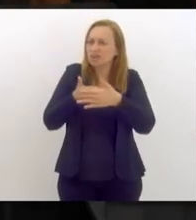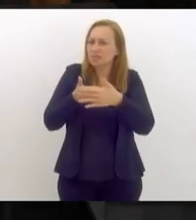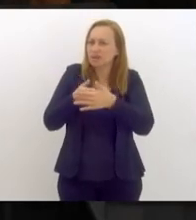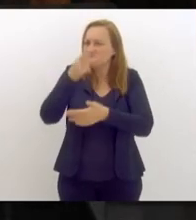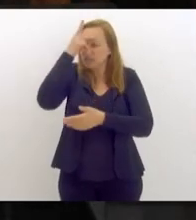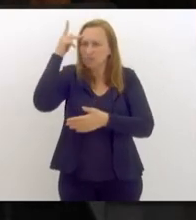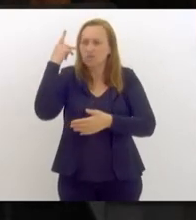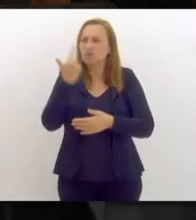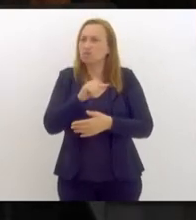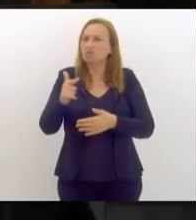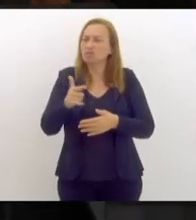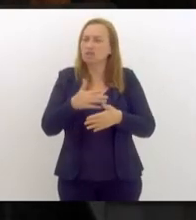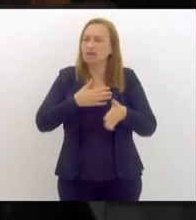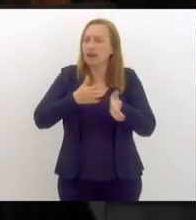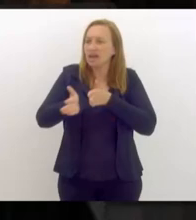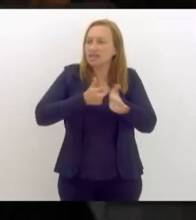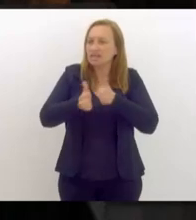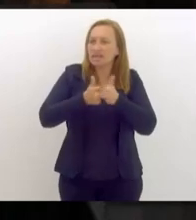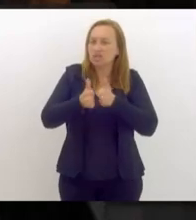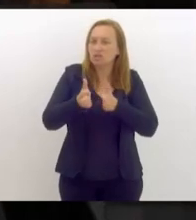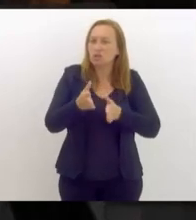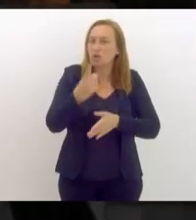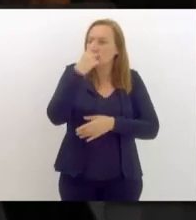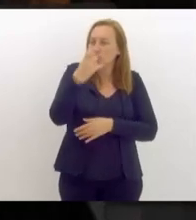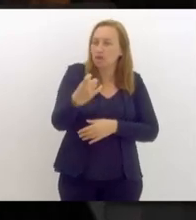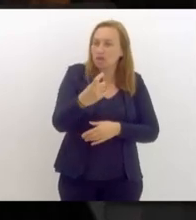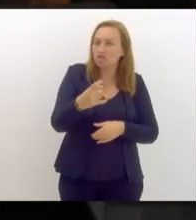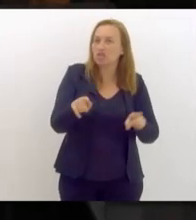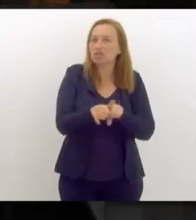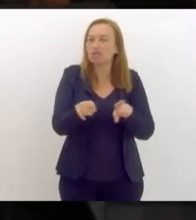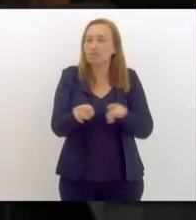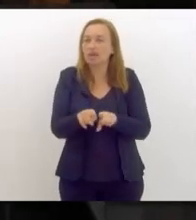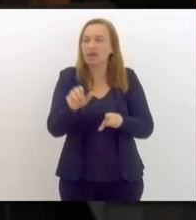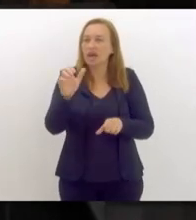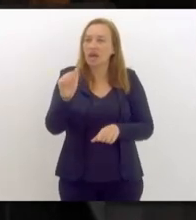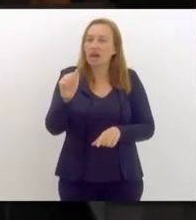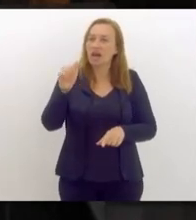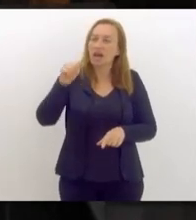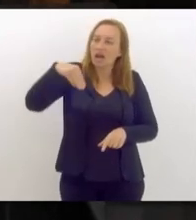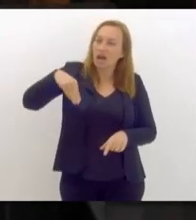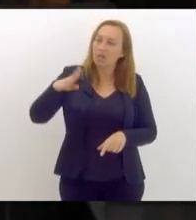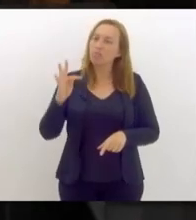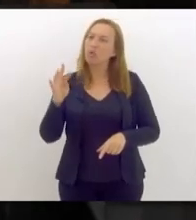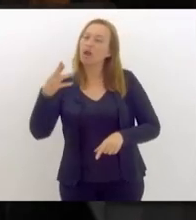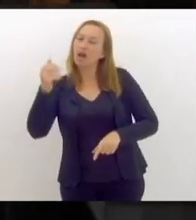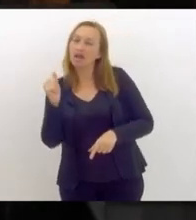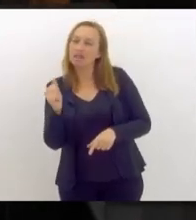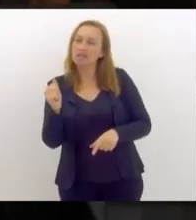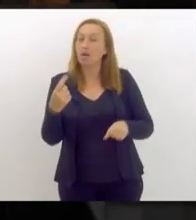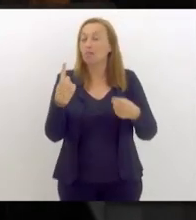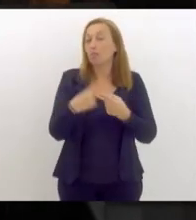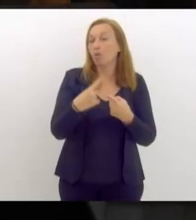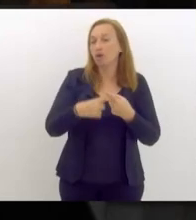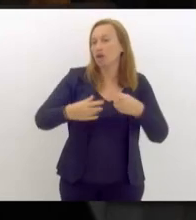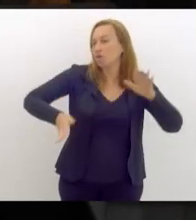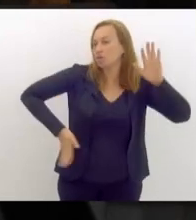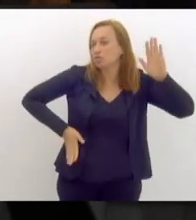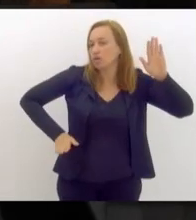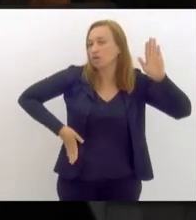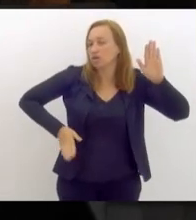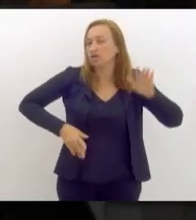acesso nem do lixo nem da ambulância Porque o Marco barra milícia não o permitem